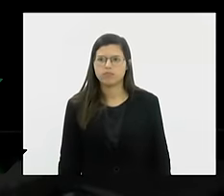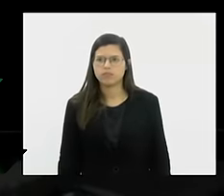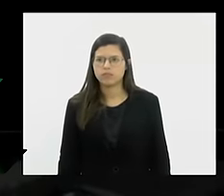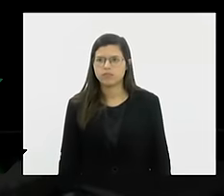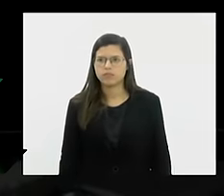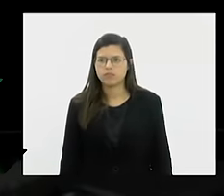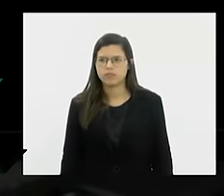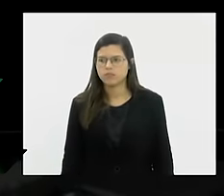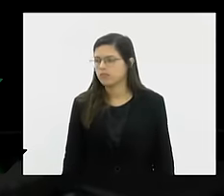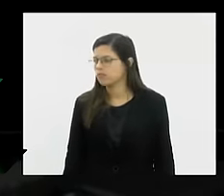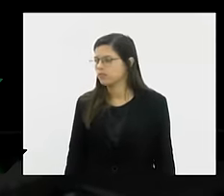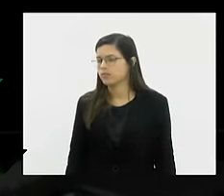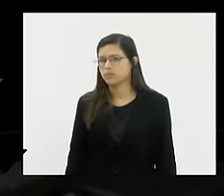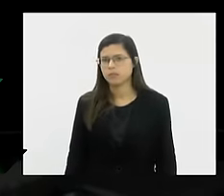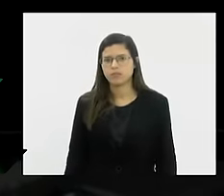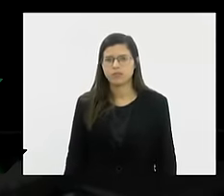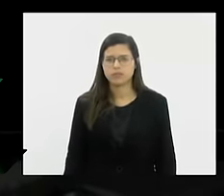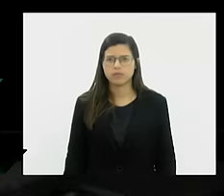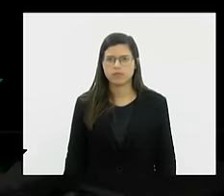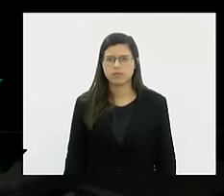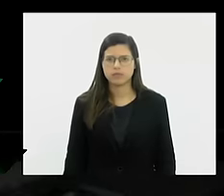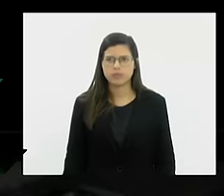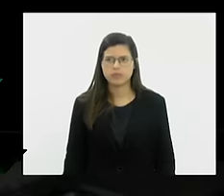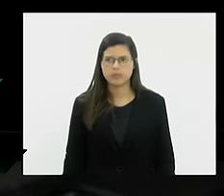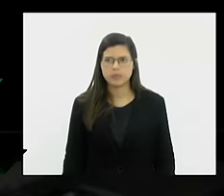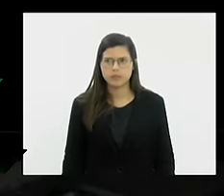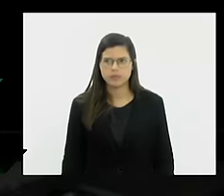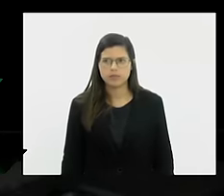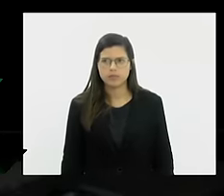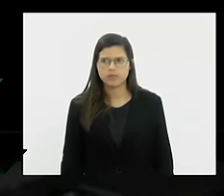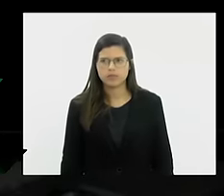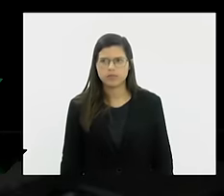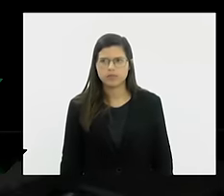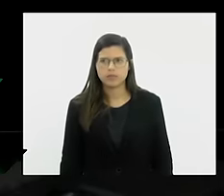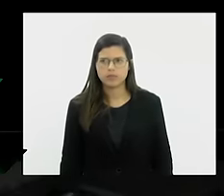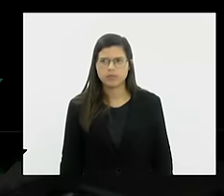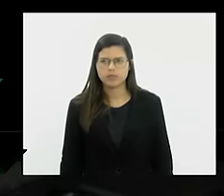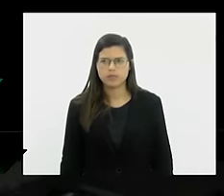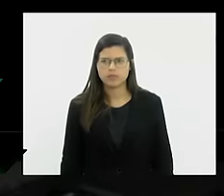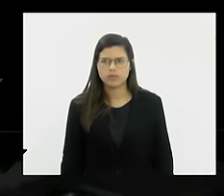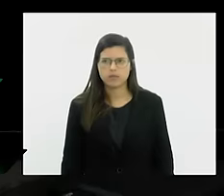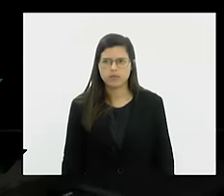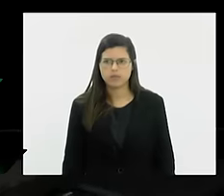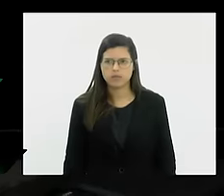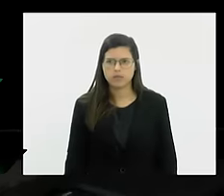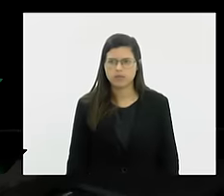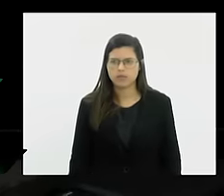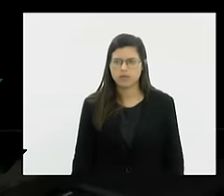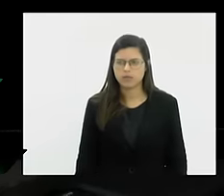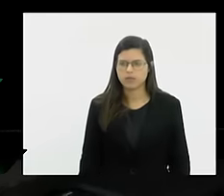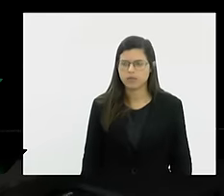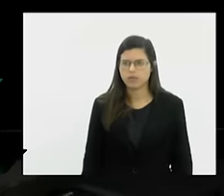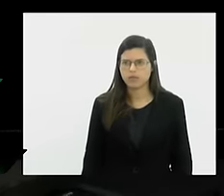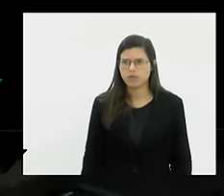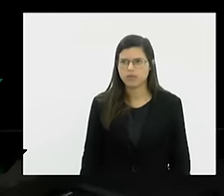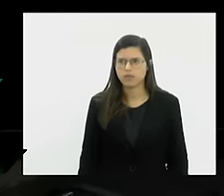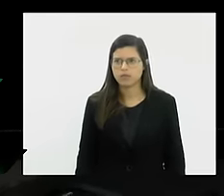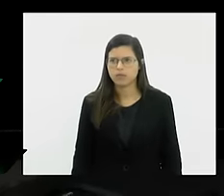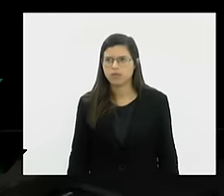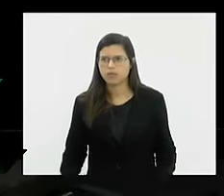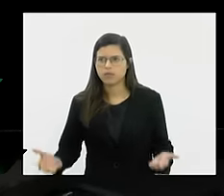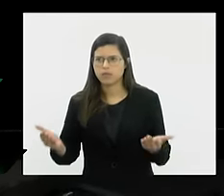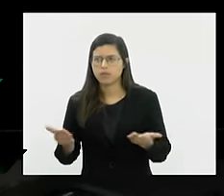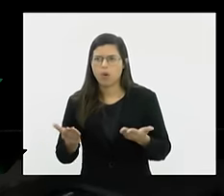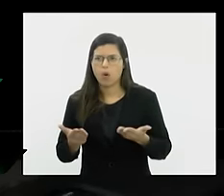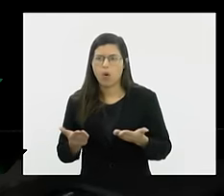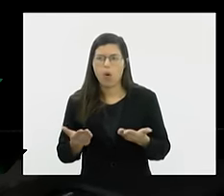tem nada. Não é mais ninguém. Não tem uma outra empresa que está atrás ali. Só a Jabu. Tudo deles. Mas a van, olha lá, a van que o